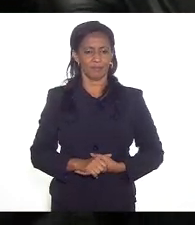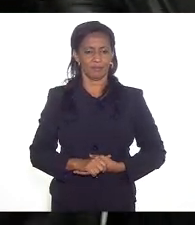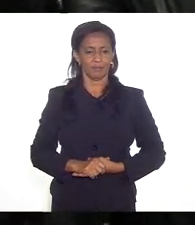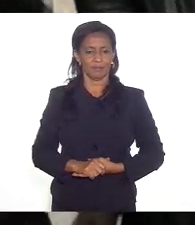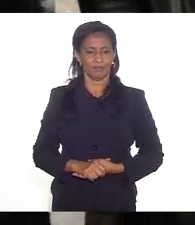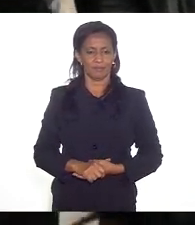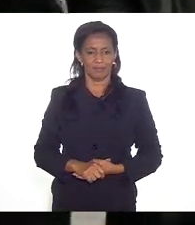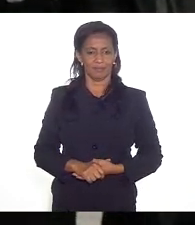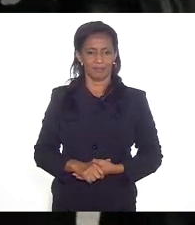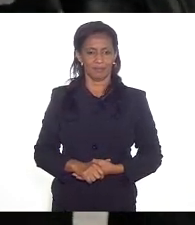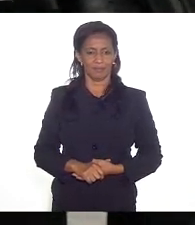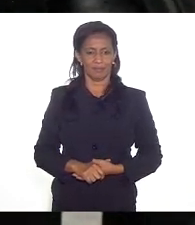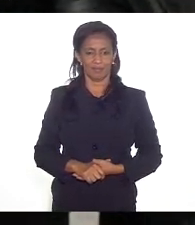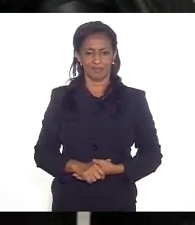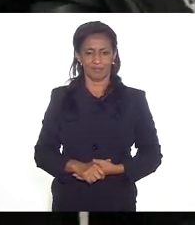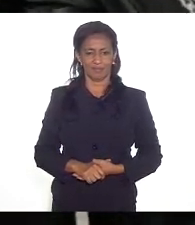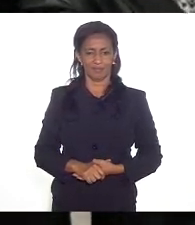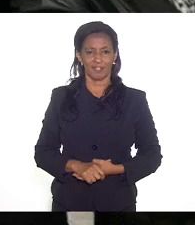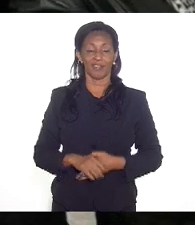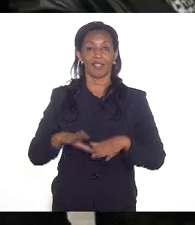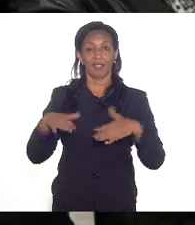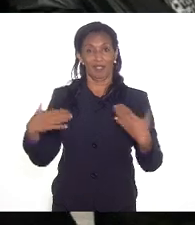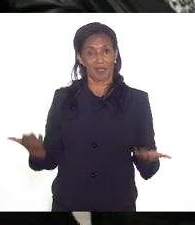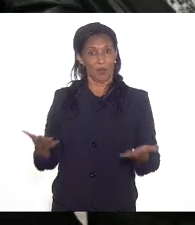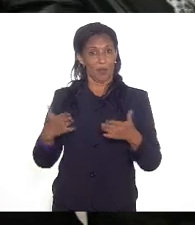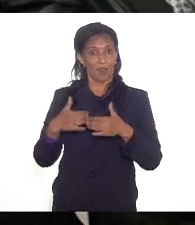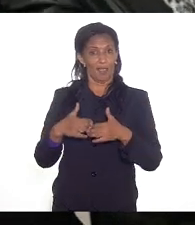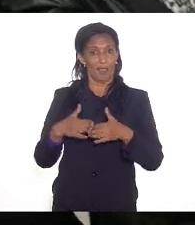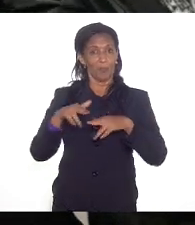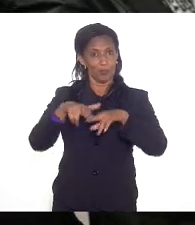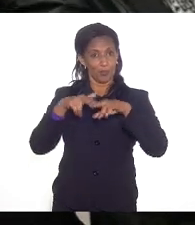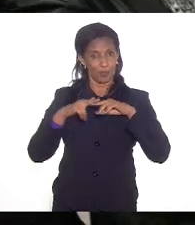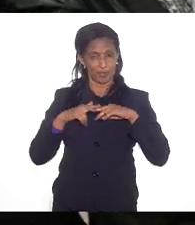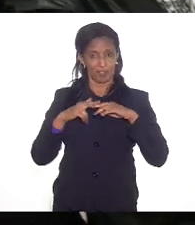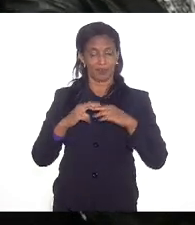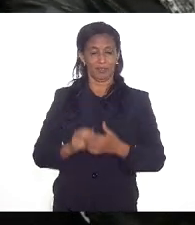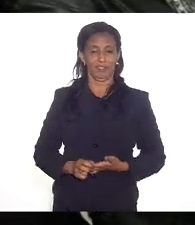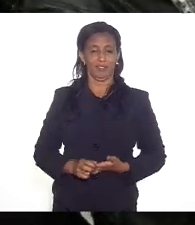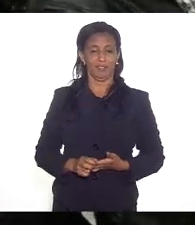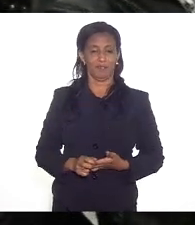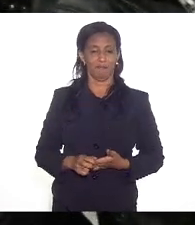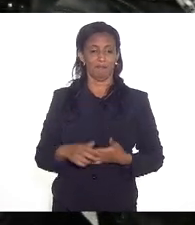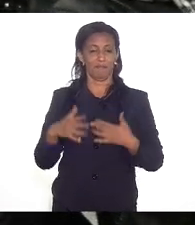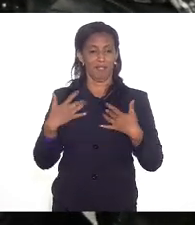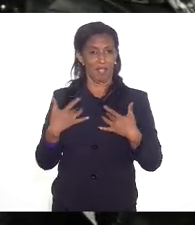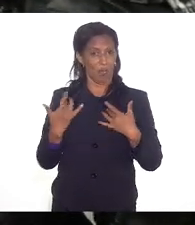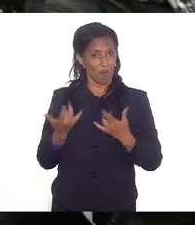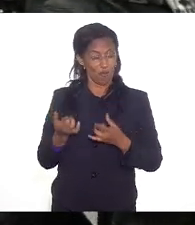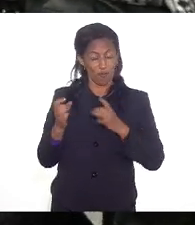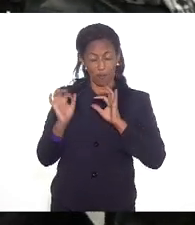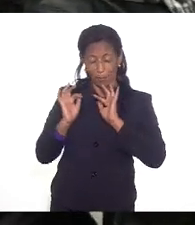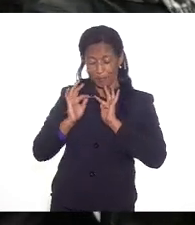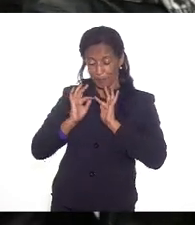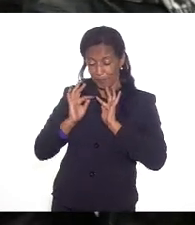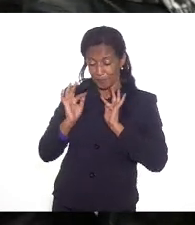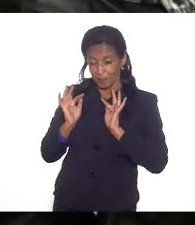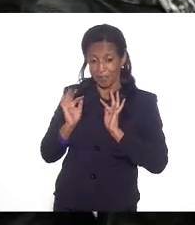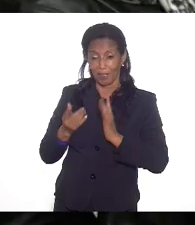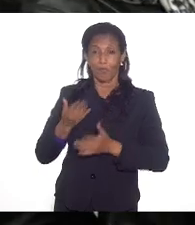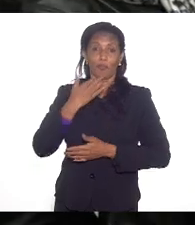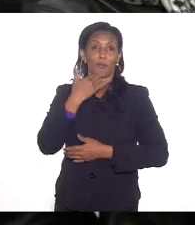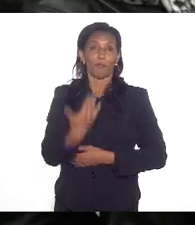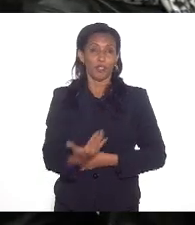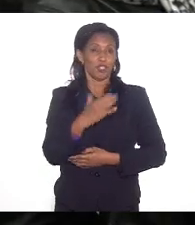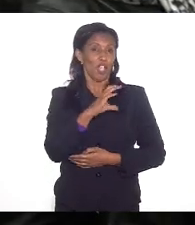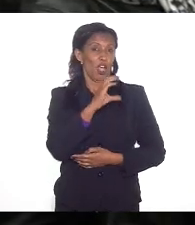por isso que vai se abster não não então é por isso que abrindo uma exceção da exceção eu vou pedir a